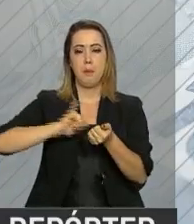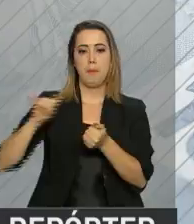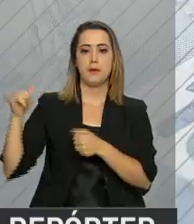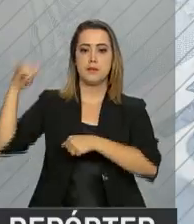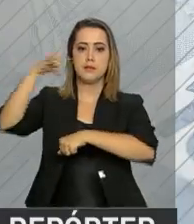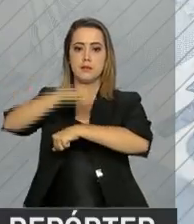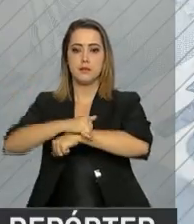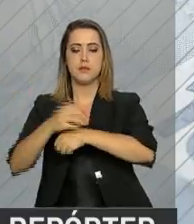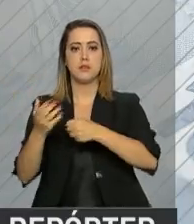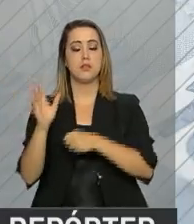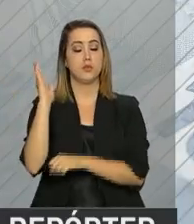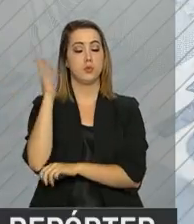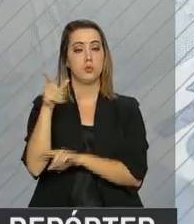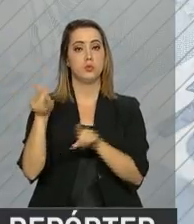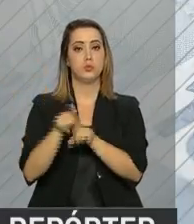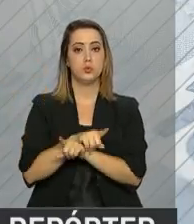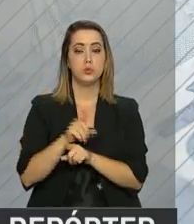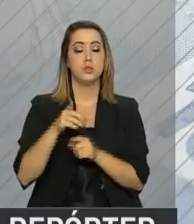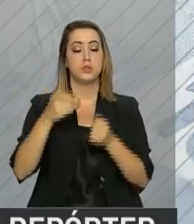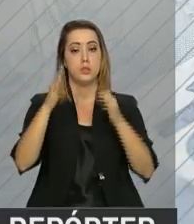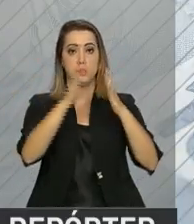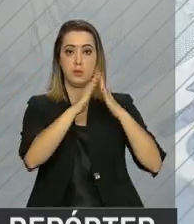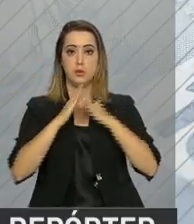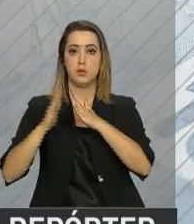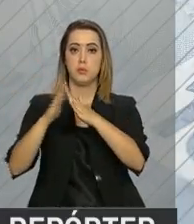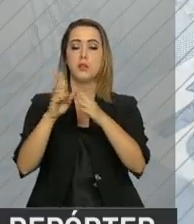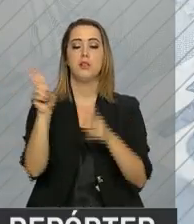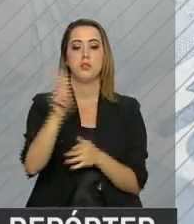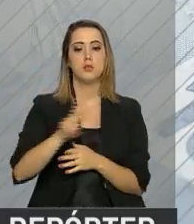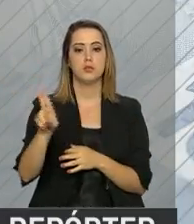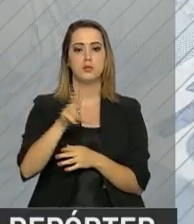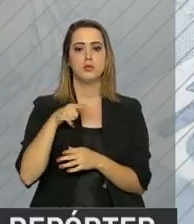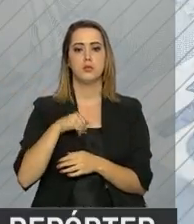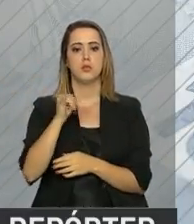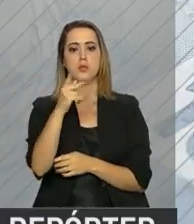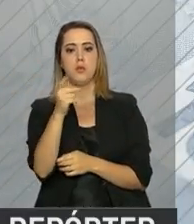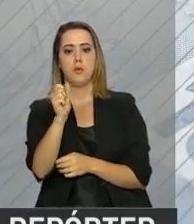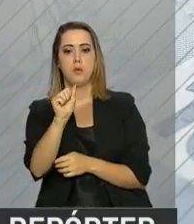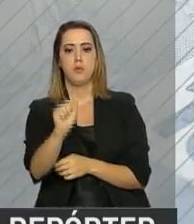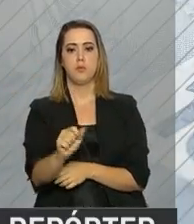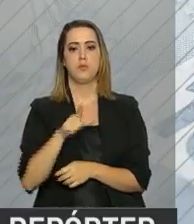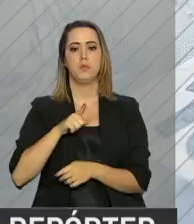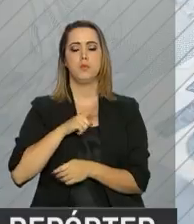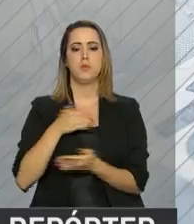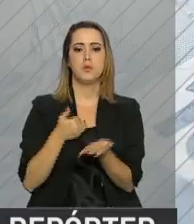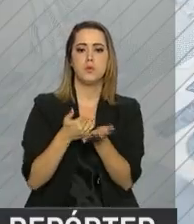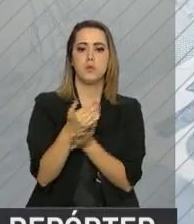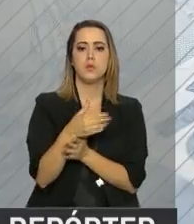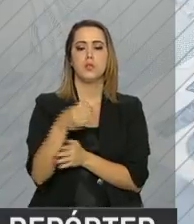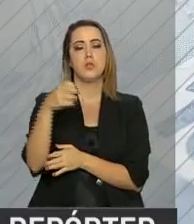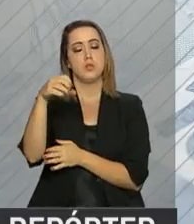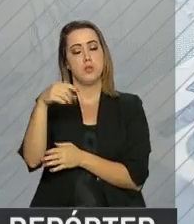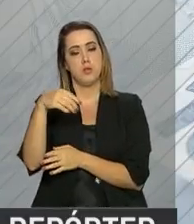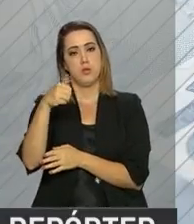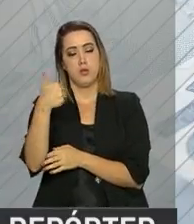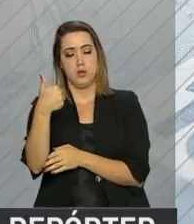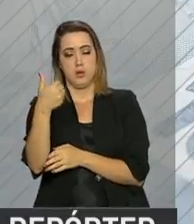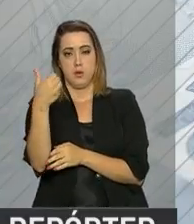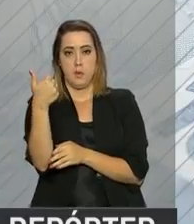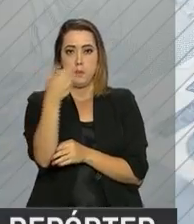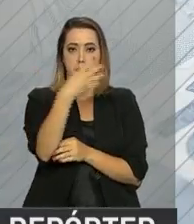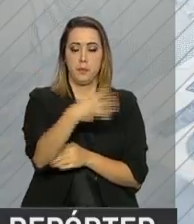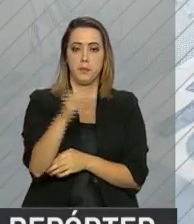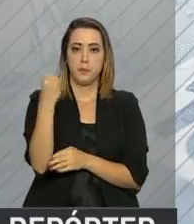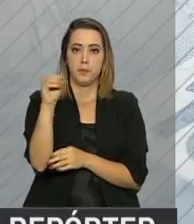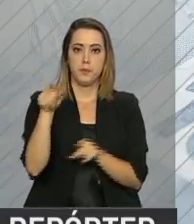móvel usado para o cálculo do IPCA 15 os preços foram coletados no período de 14 de outubro a 14 de novembro